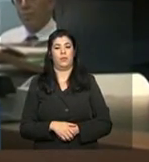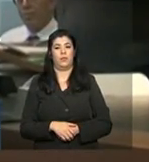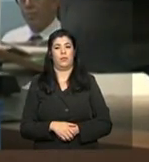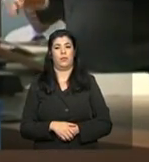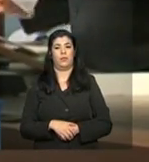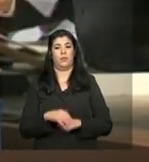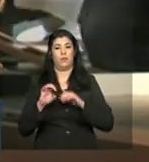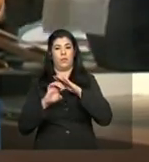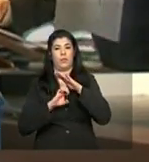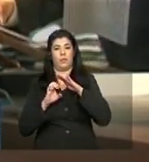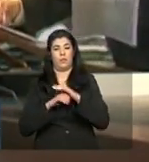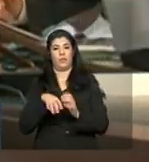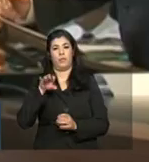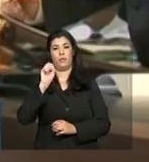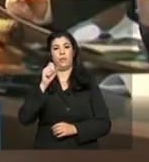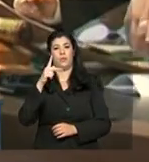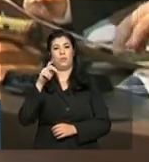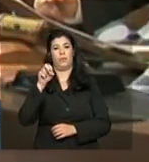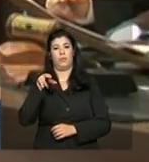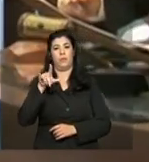Corretora Spinelli.